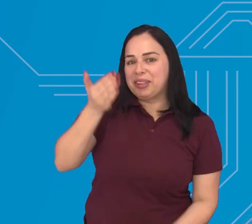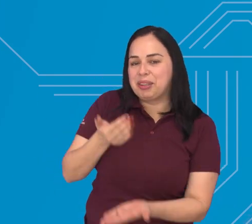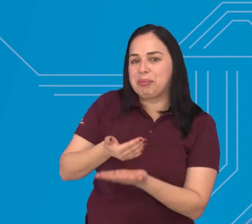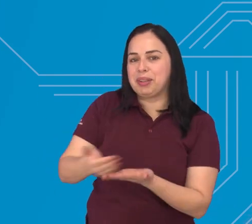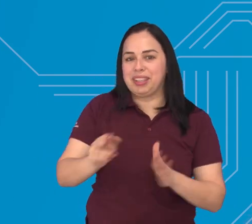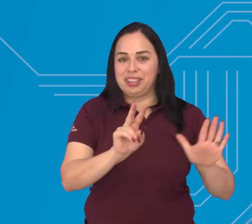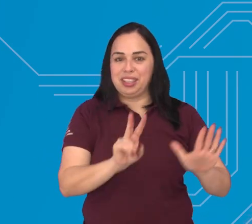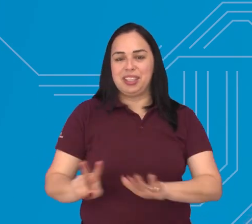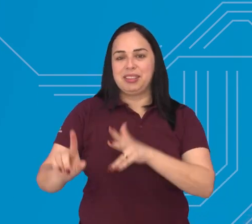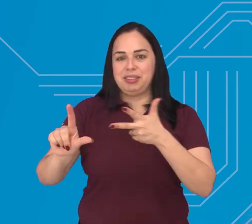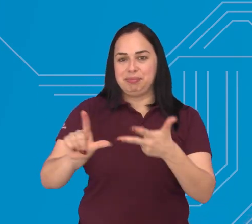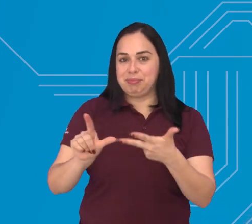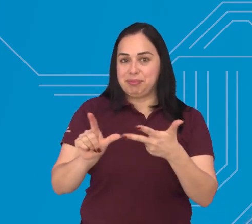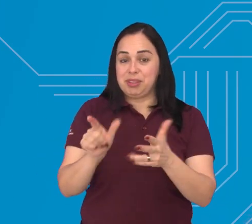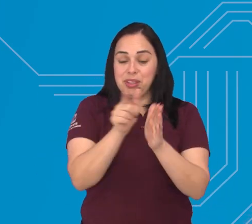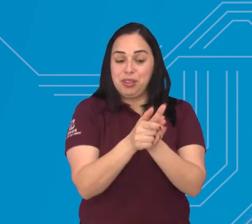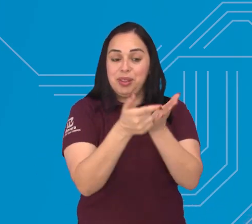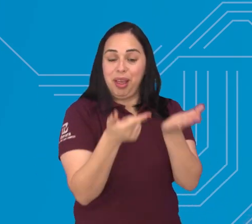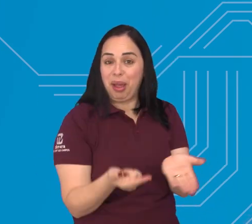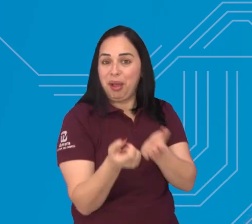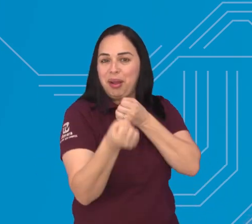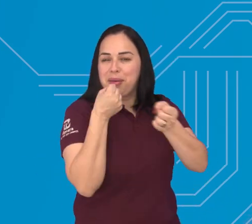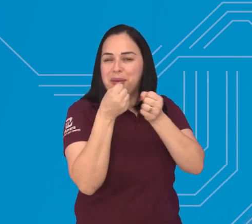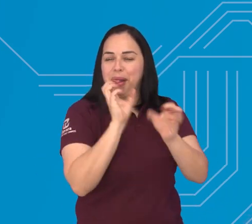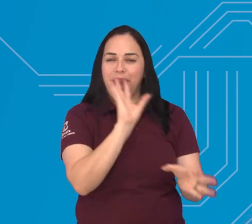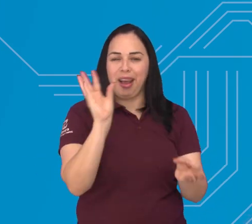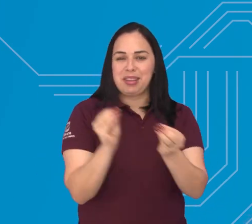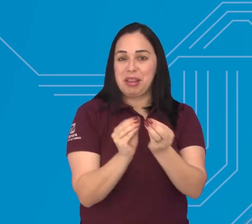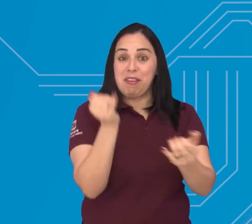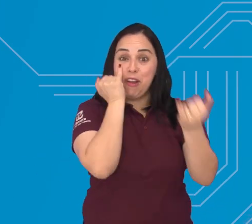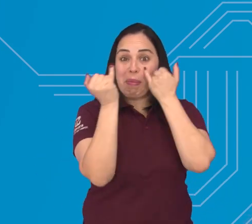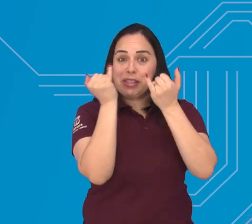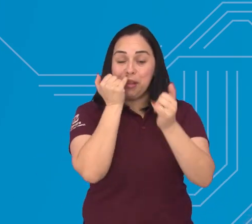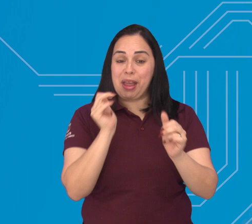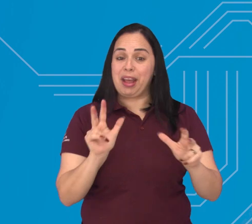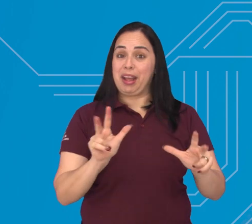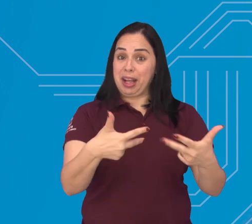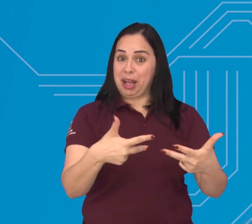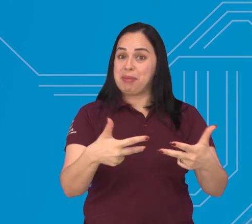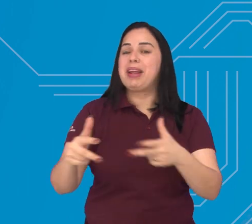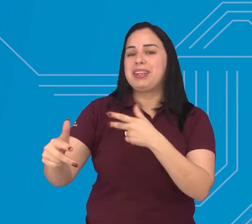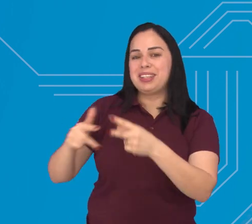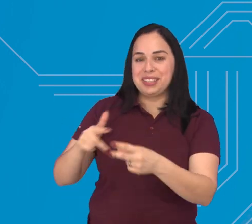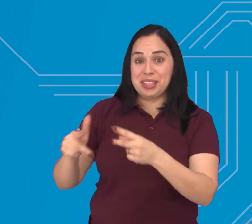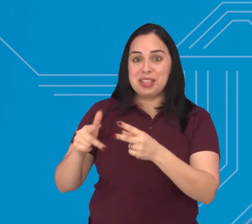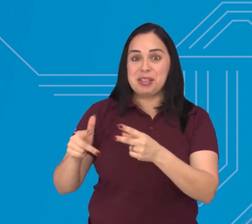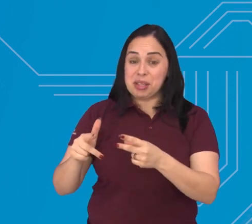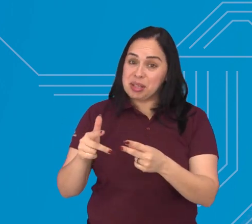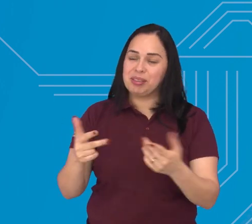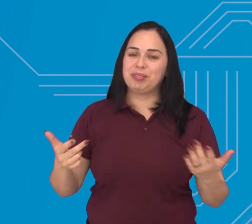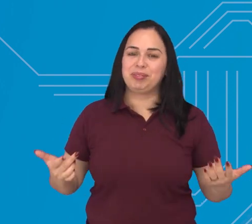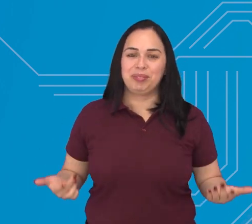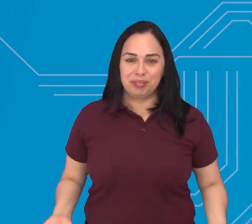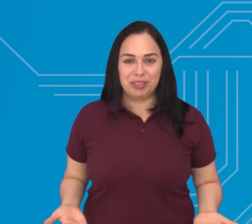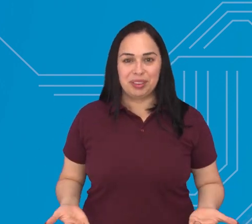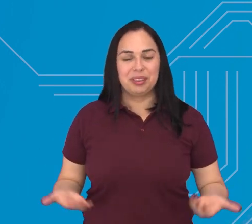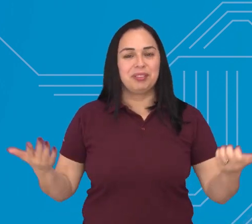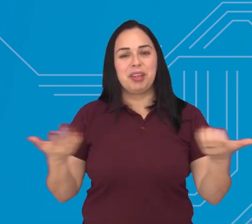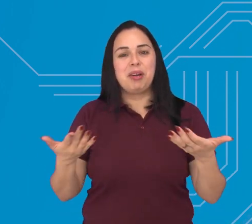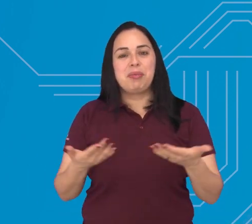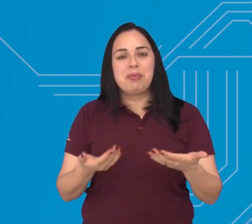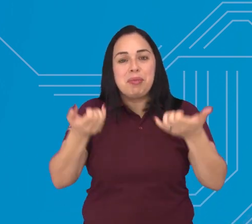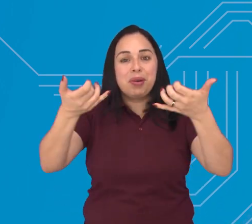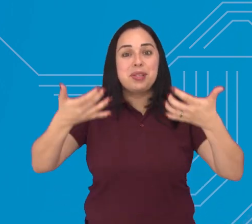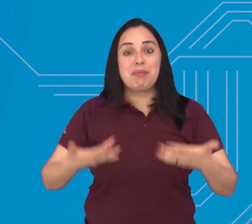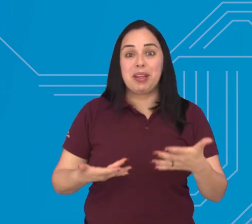Olá, está no ar o Semana Legislativa, o nosso telejornal com resumo das notícias que marcaram a semana aqui na Câmara e na nossa